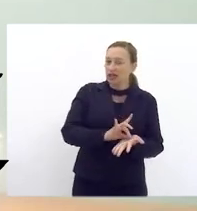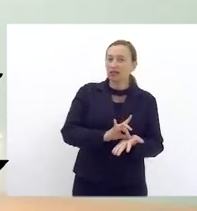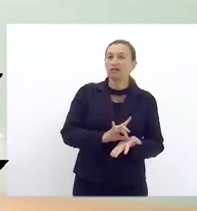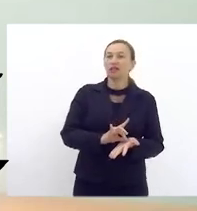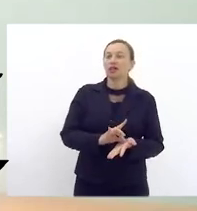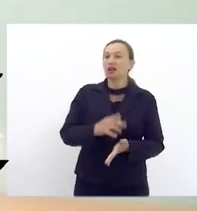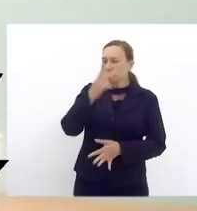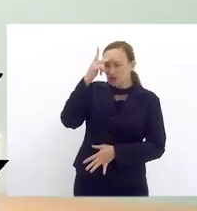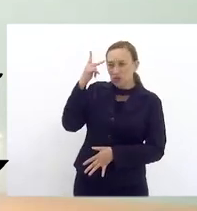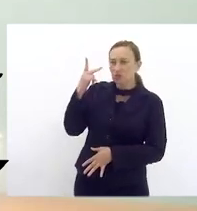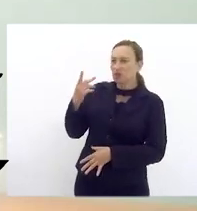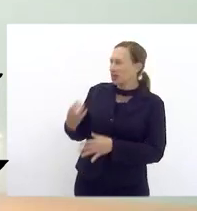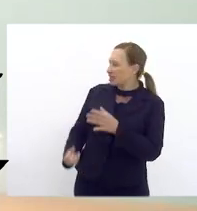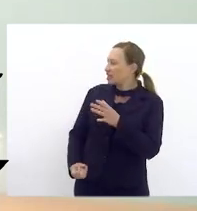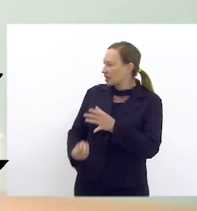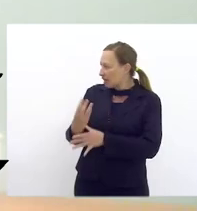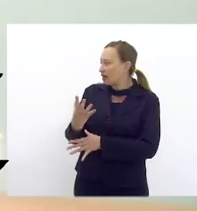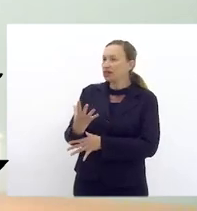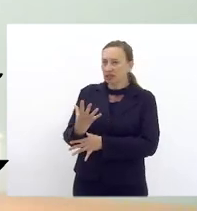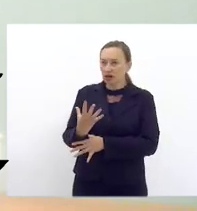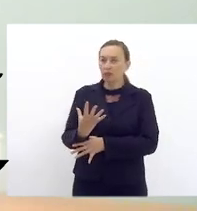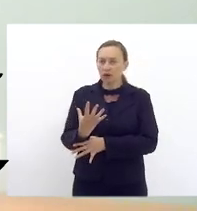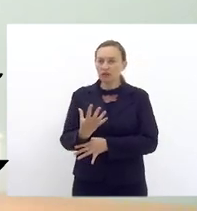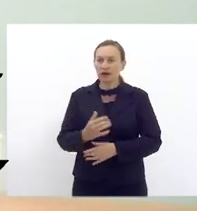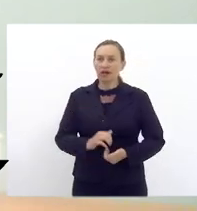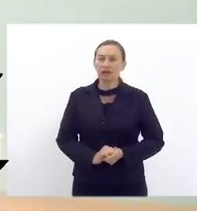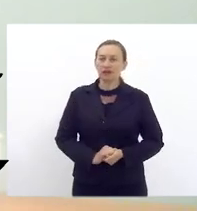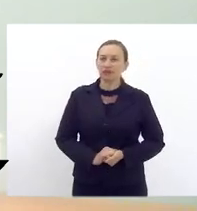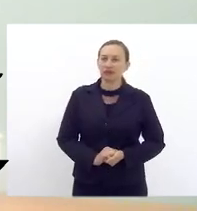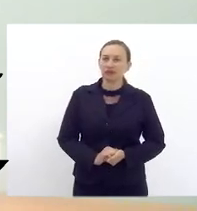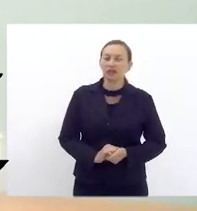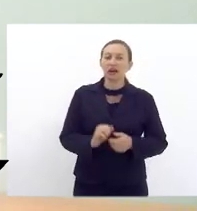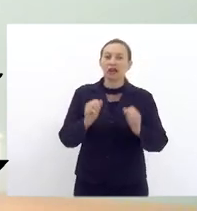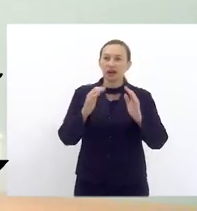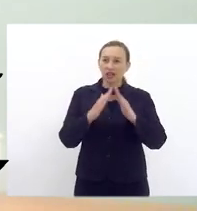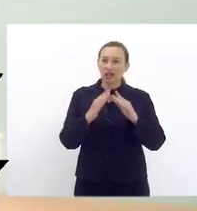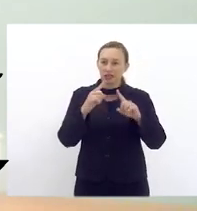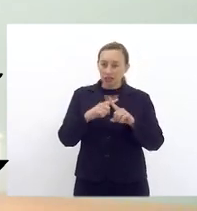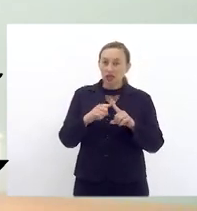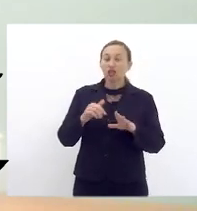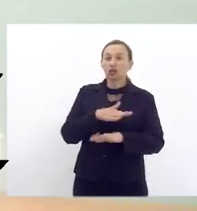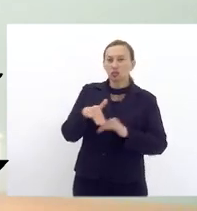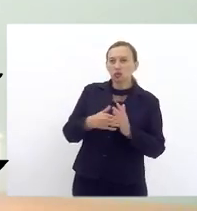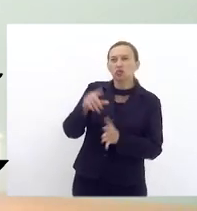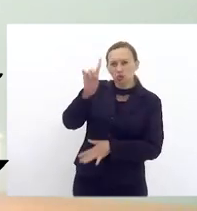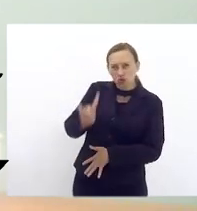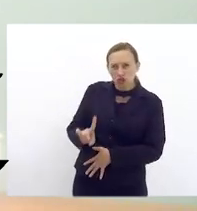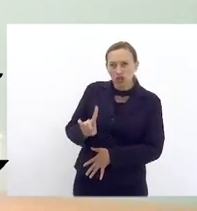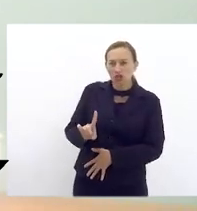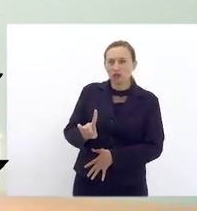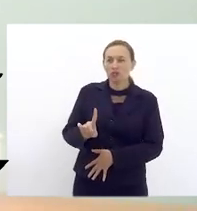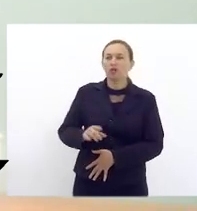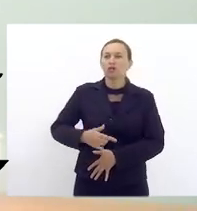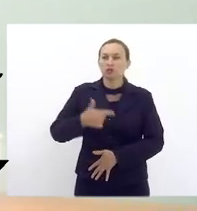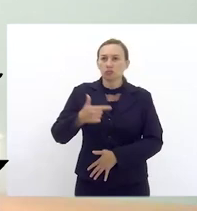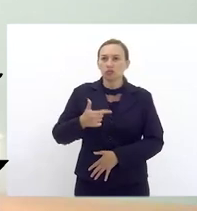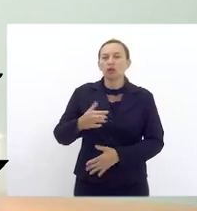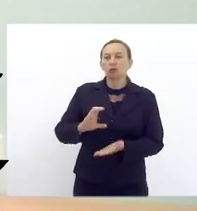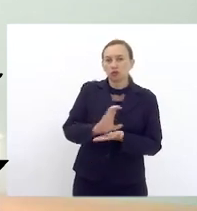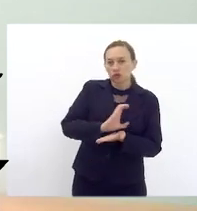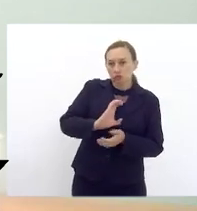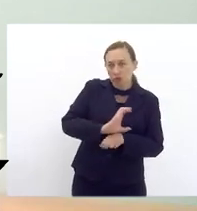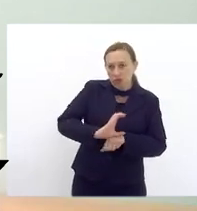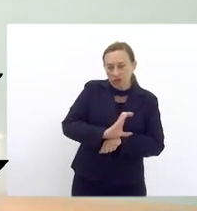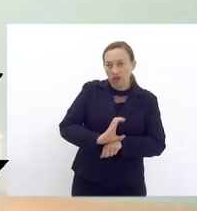criar a igreja do diabo eu falei não sei se é verdade mas se quiser tem todo o direito segundo a Constituição Federal Muito